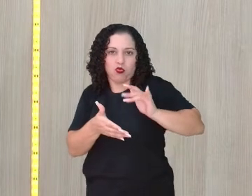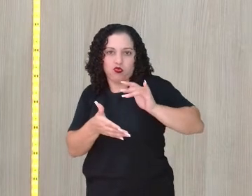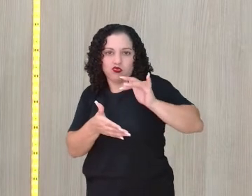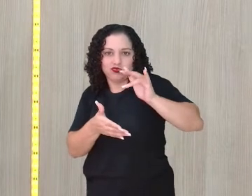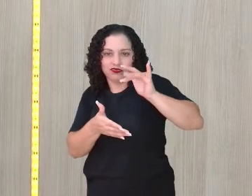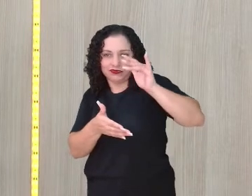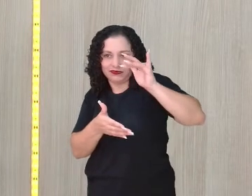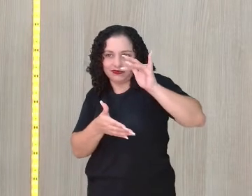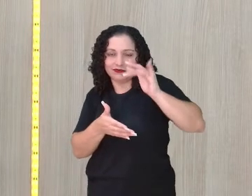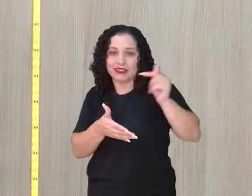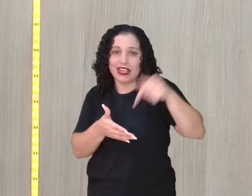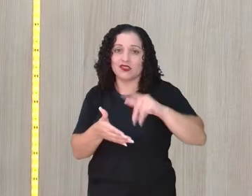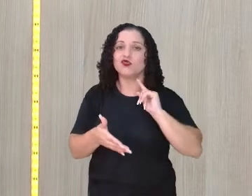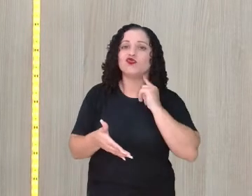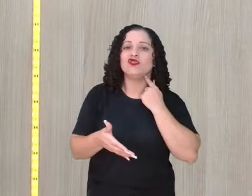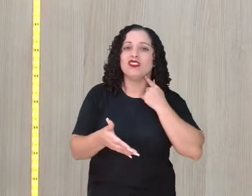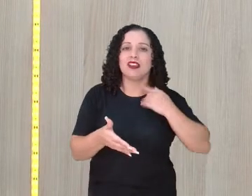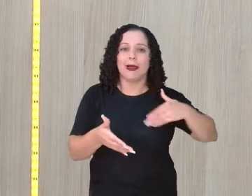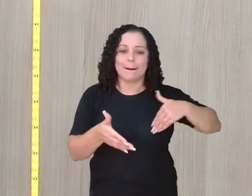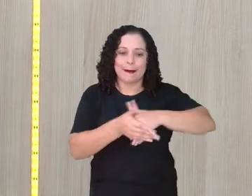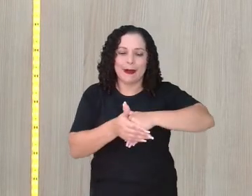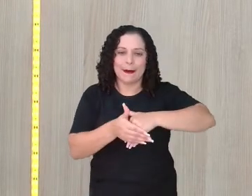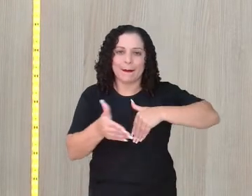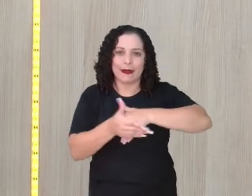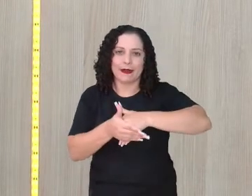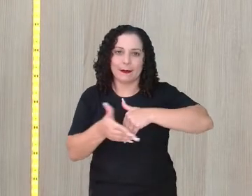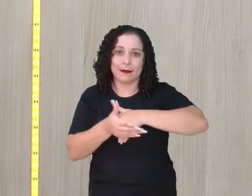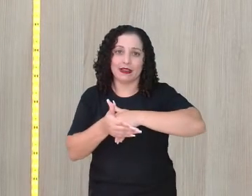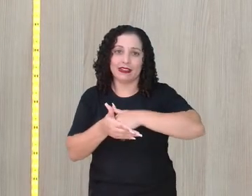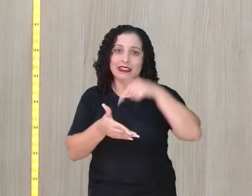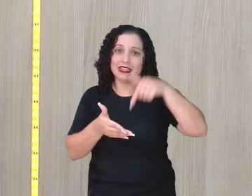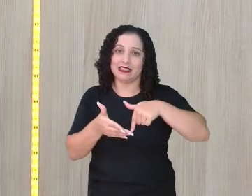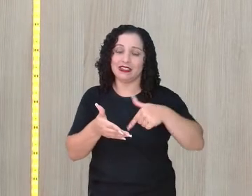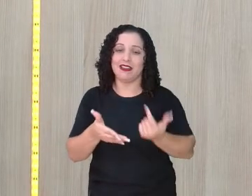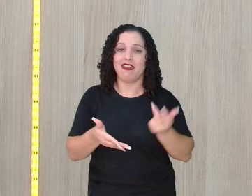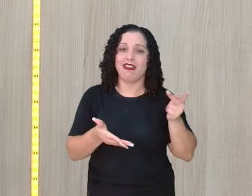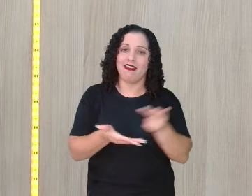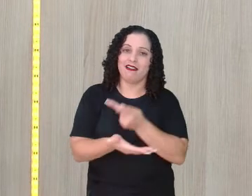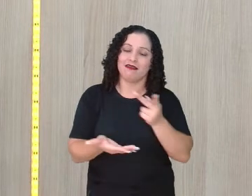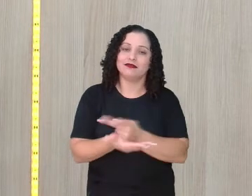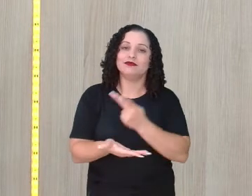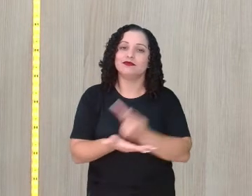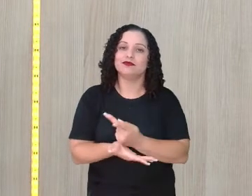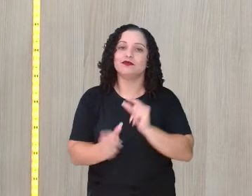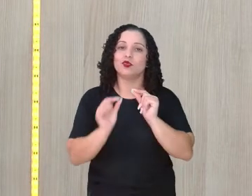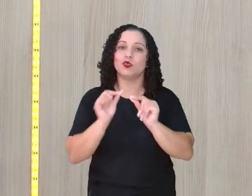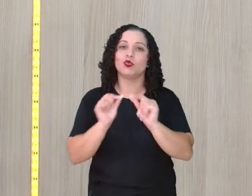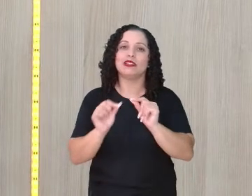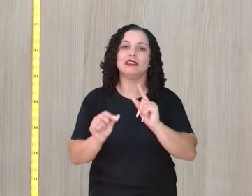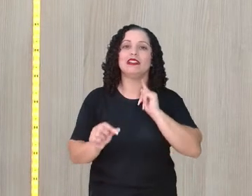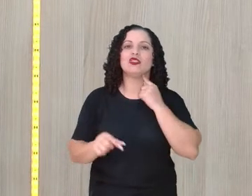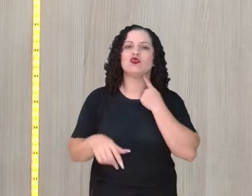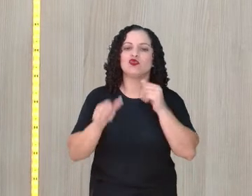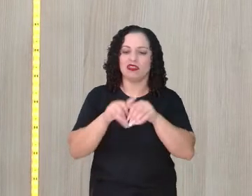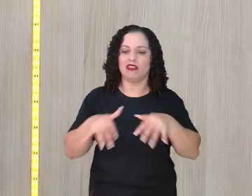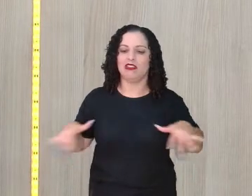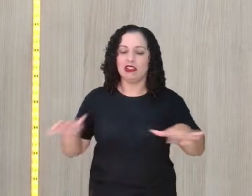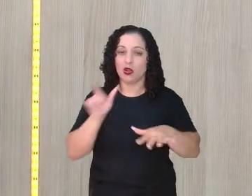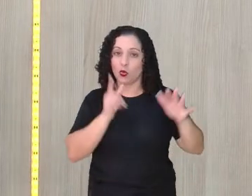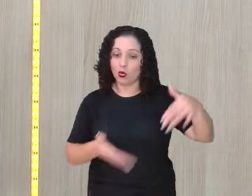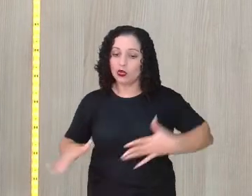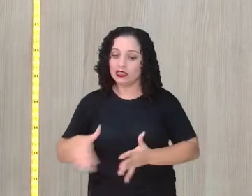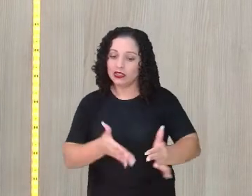rua. E esse lixo vai causar, esse descarte errado do lixo vai causar uma poluição nos rios,